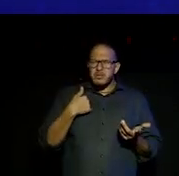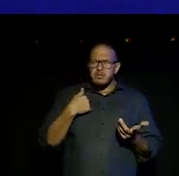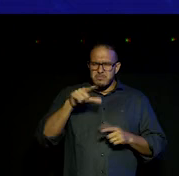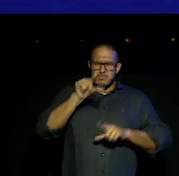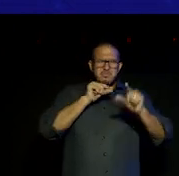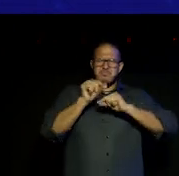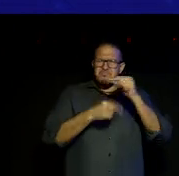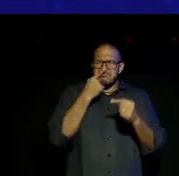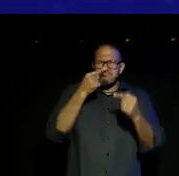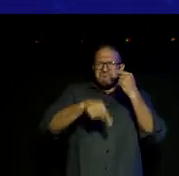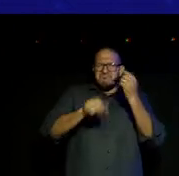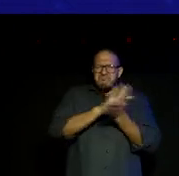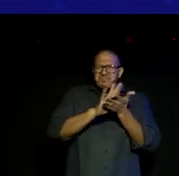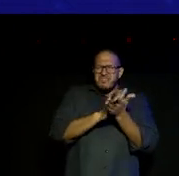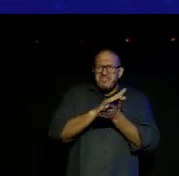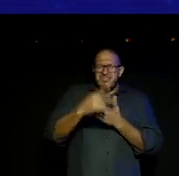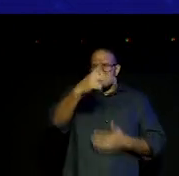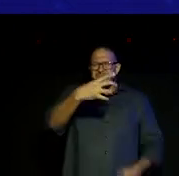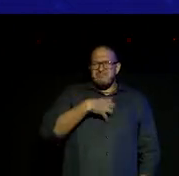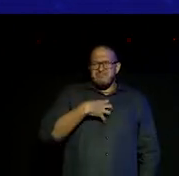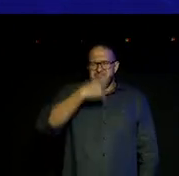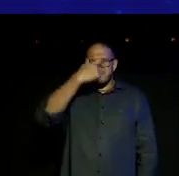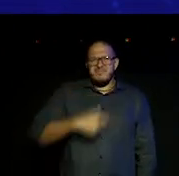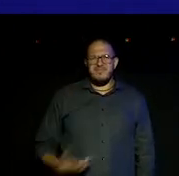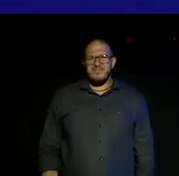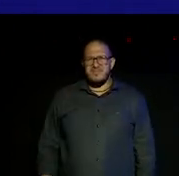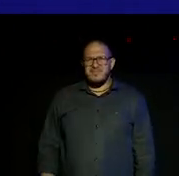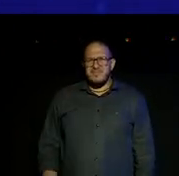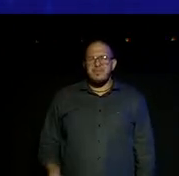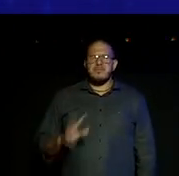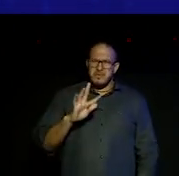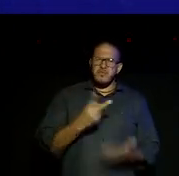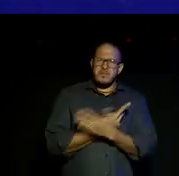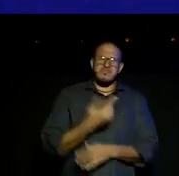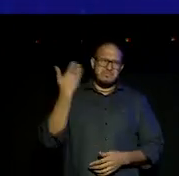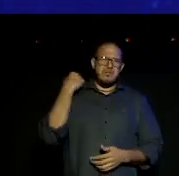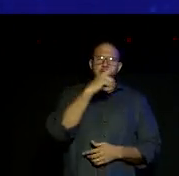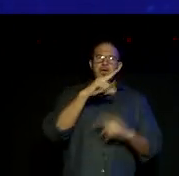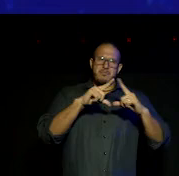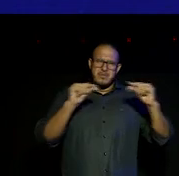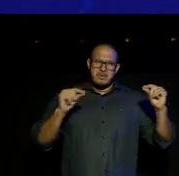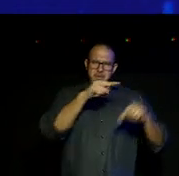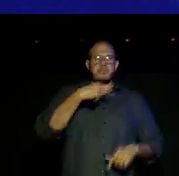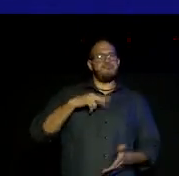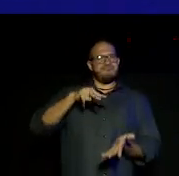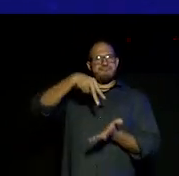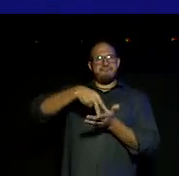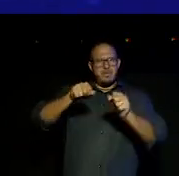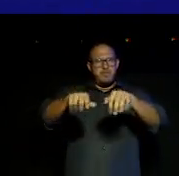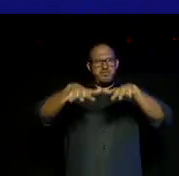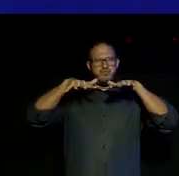bem. Não cai bem esse modelo para ele. Um dia desses, em Brasília, eu dei uma palestra